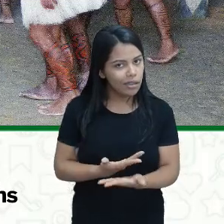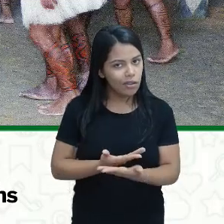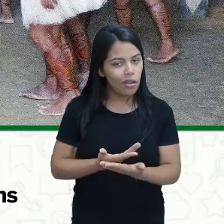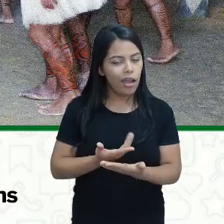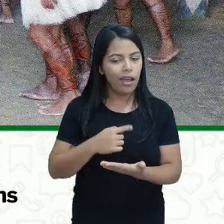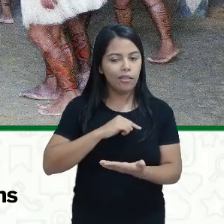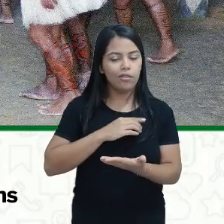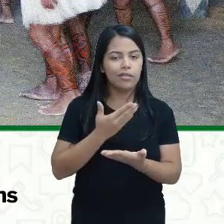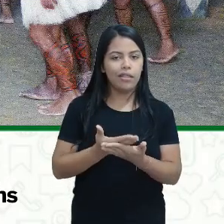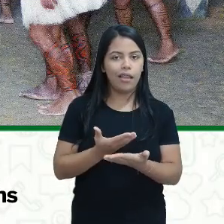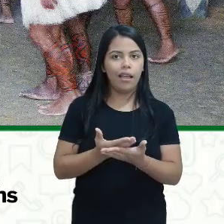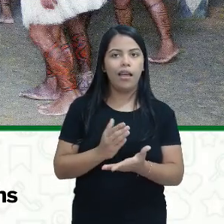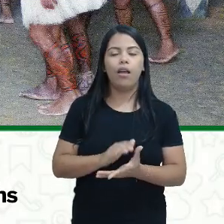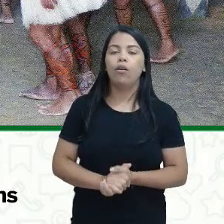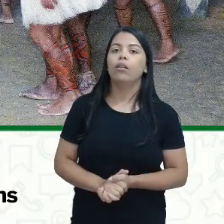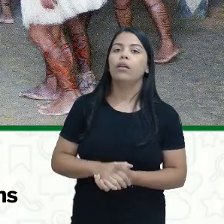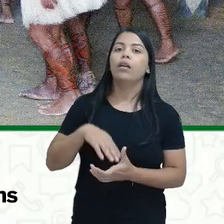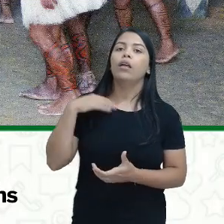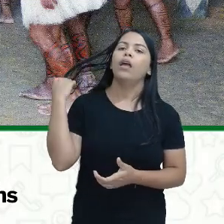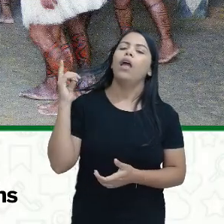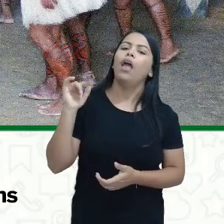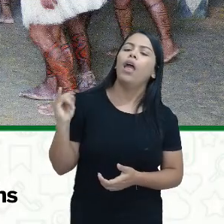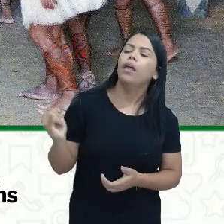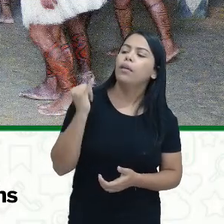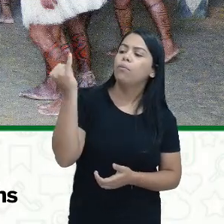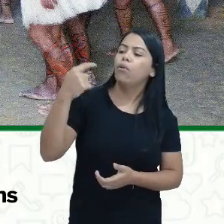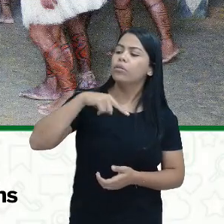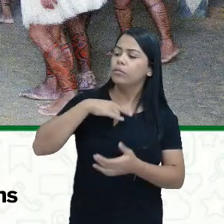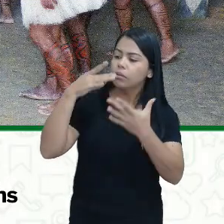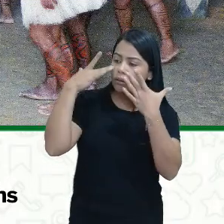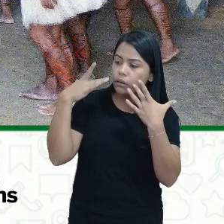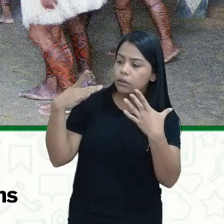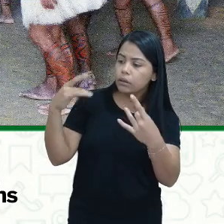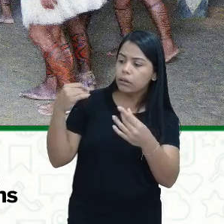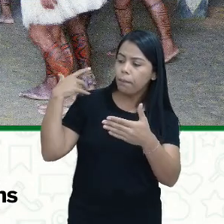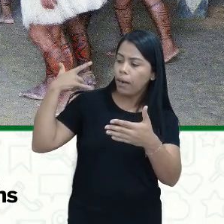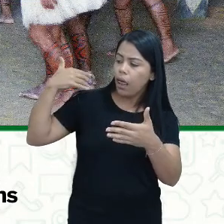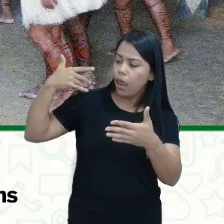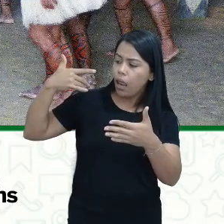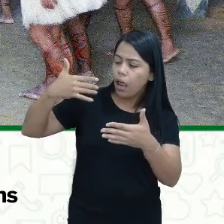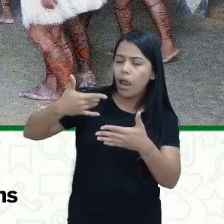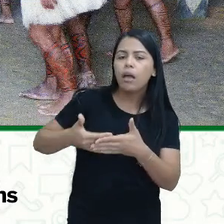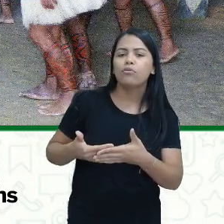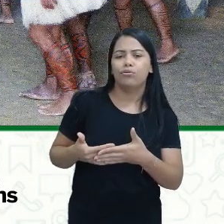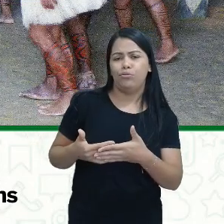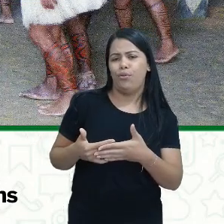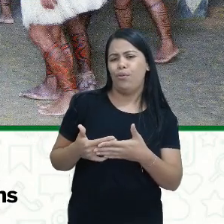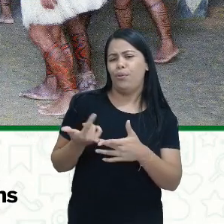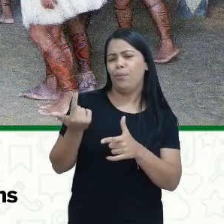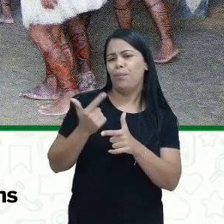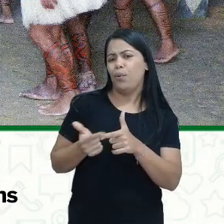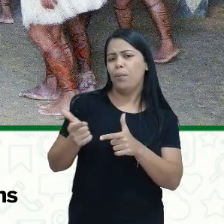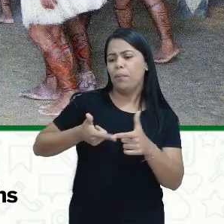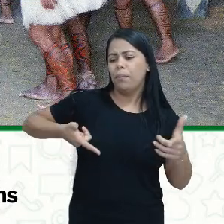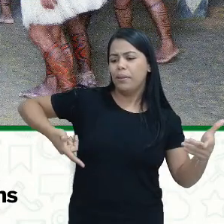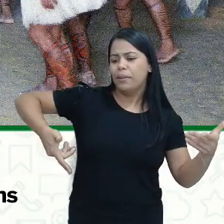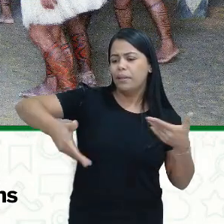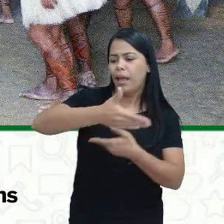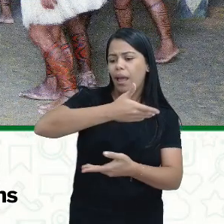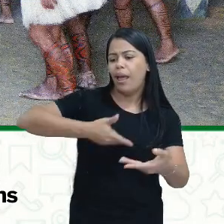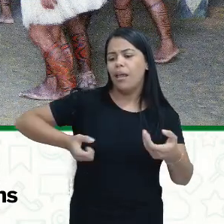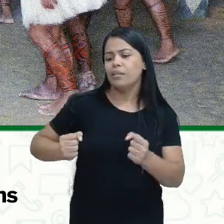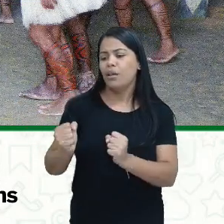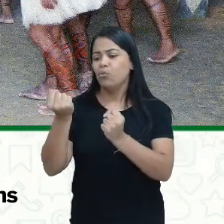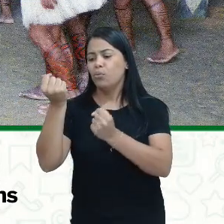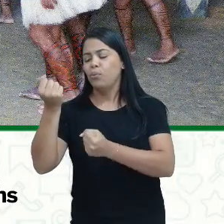aula. É imprescindível estarmos atentos para o histórico problema da relação entre o poder público